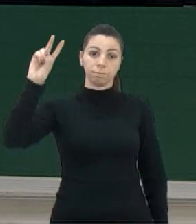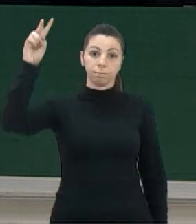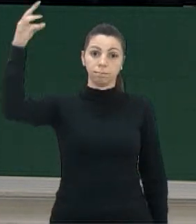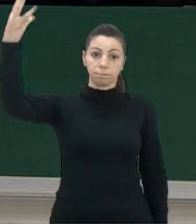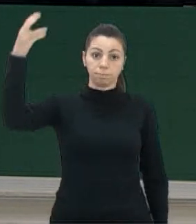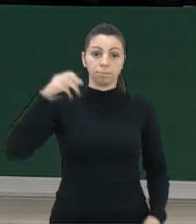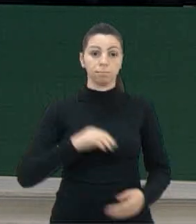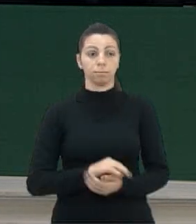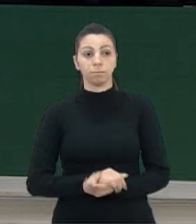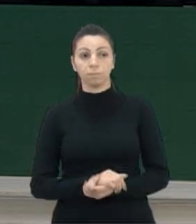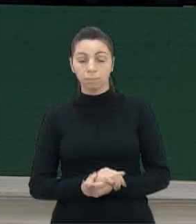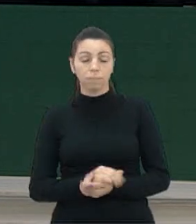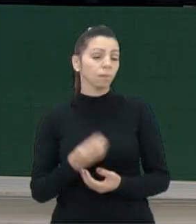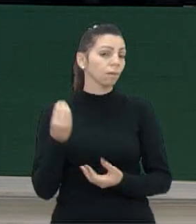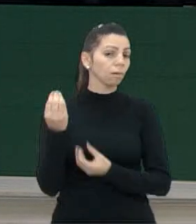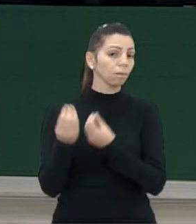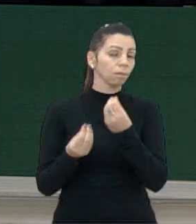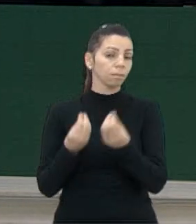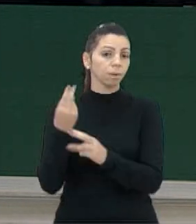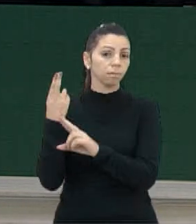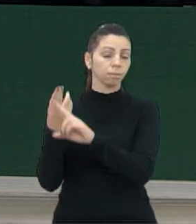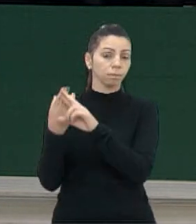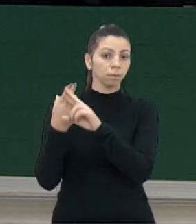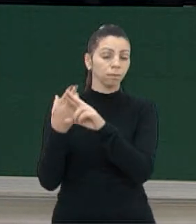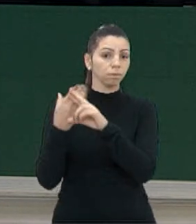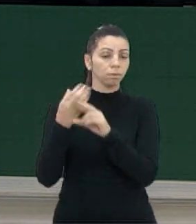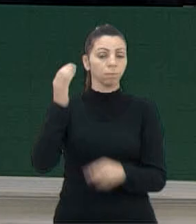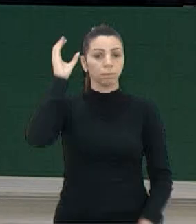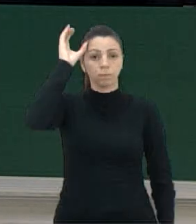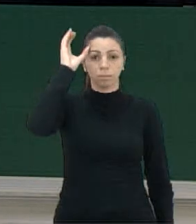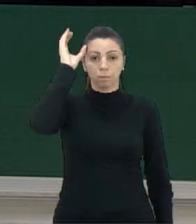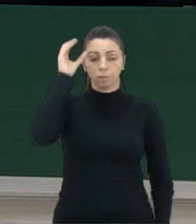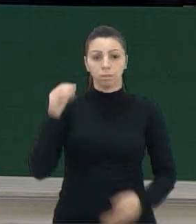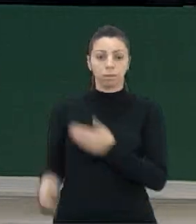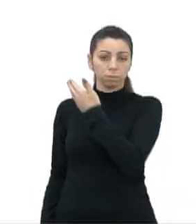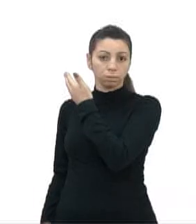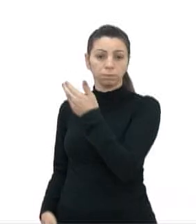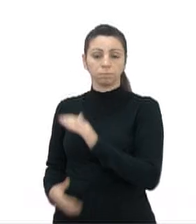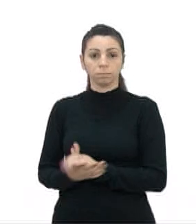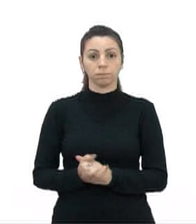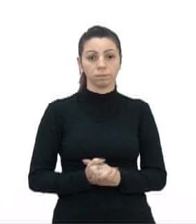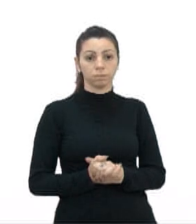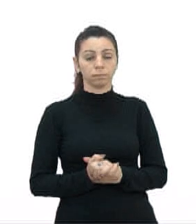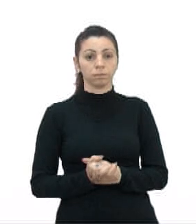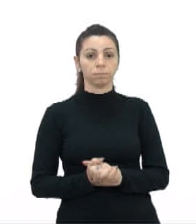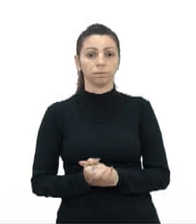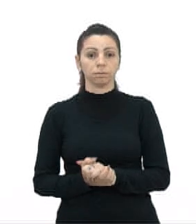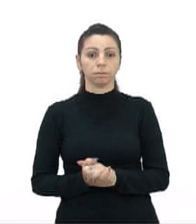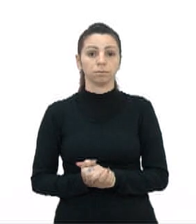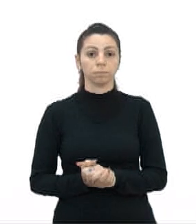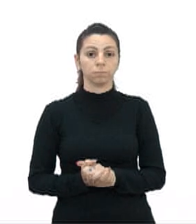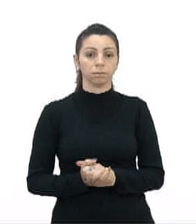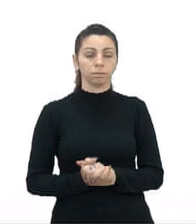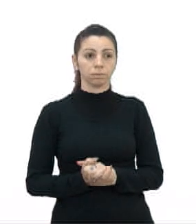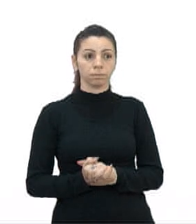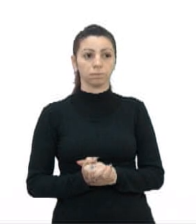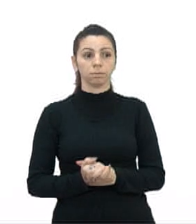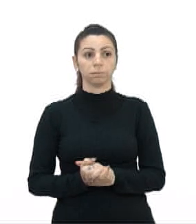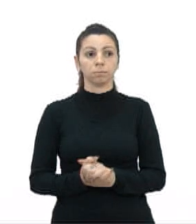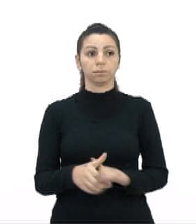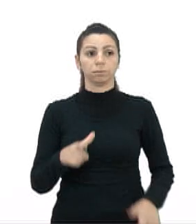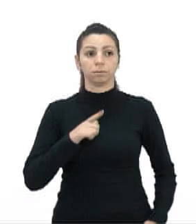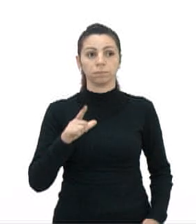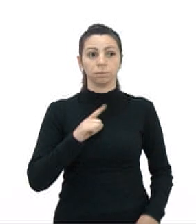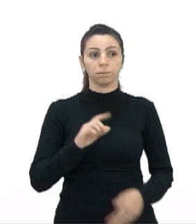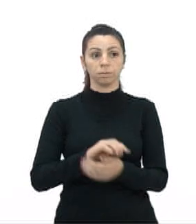Como que a gente vai usar esse nosso conhecimento sobre mol para resolver um exercício? A combustão completa do octano é uma